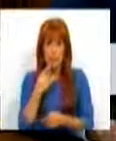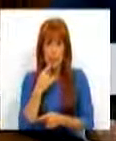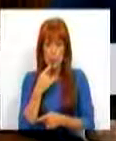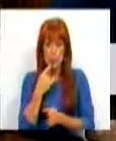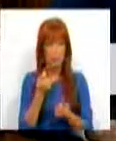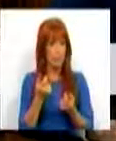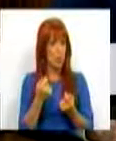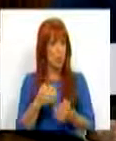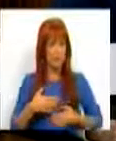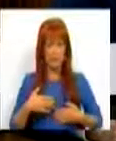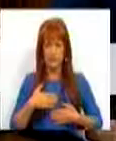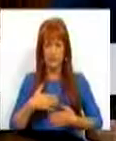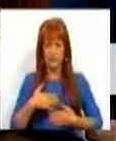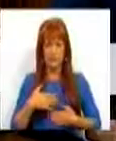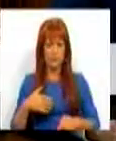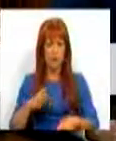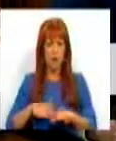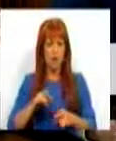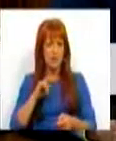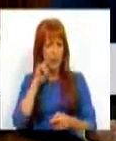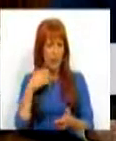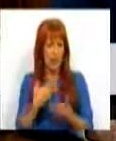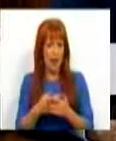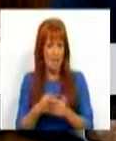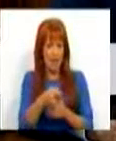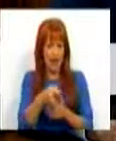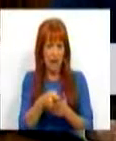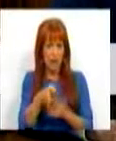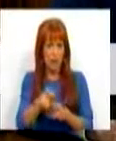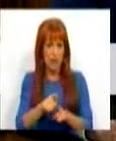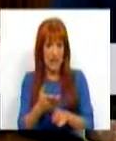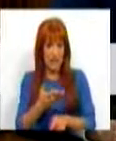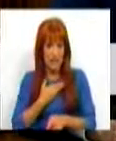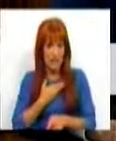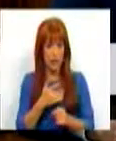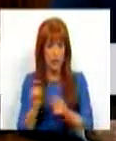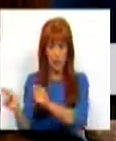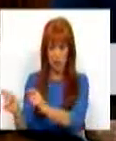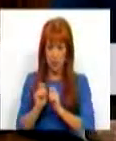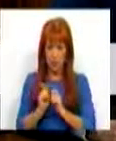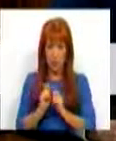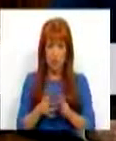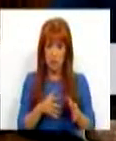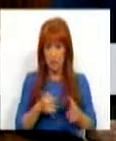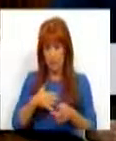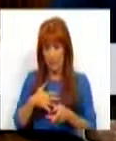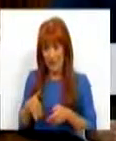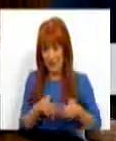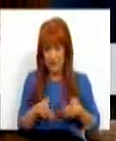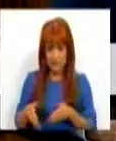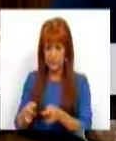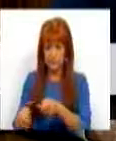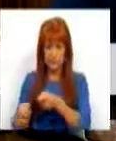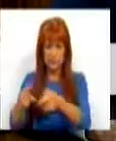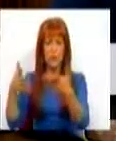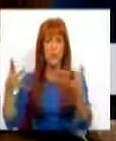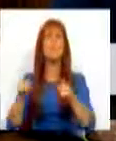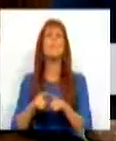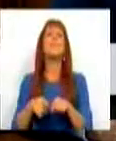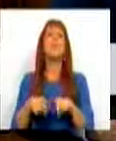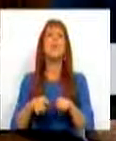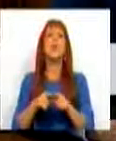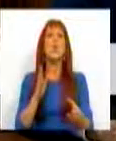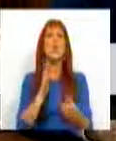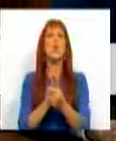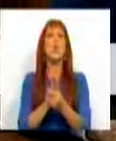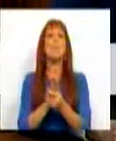Oitante. Essa não é a nossa posição é maximizar a venda. O haircut não tem que ser tomado em consideração para o nosso processo de venda,